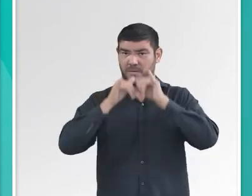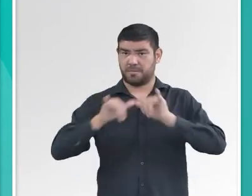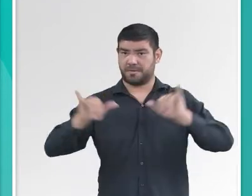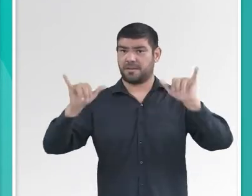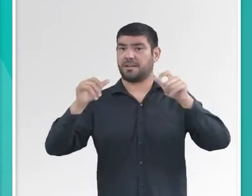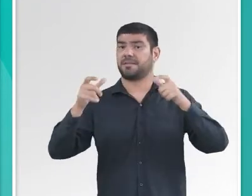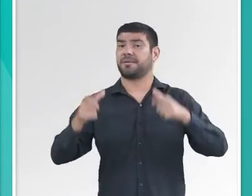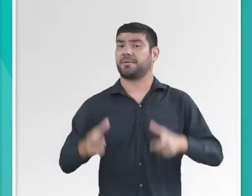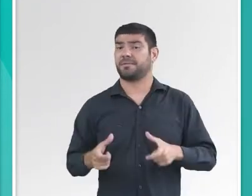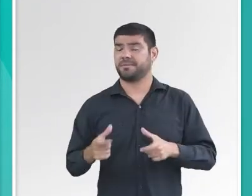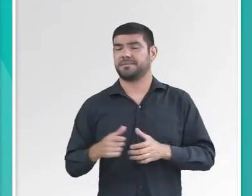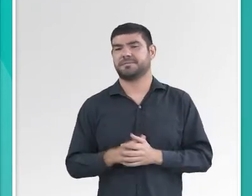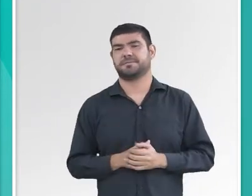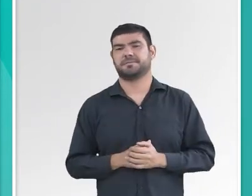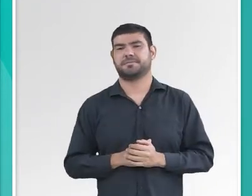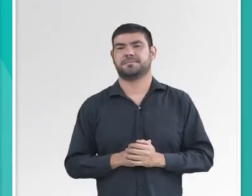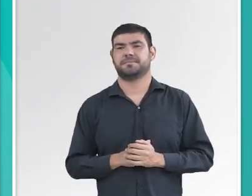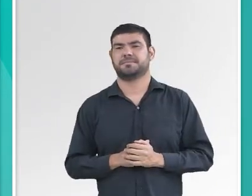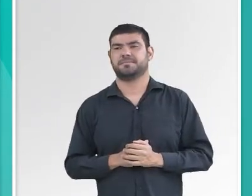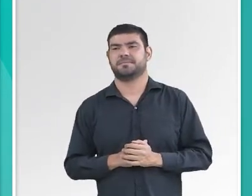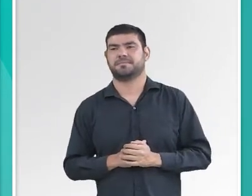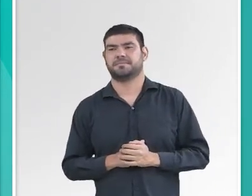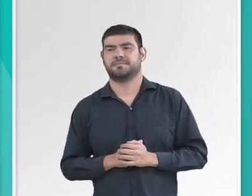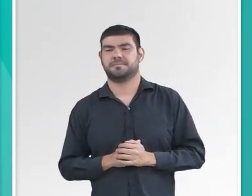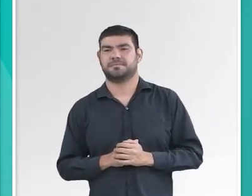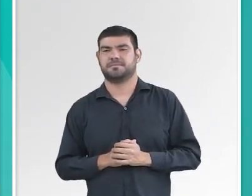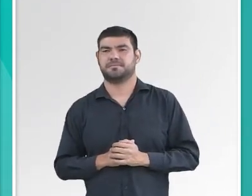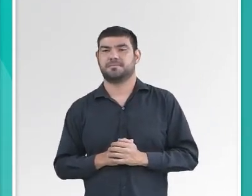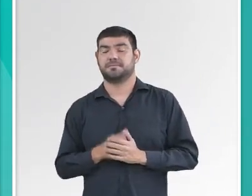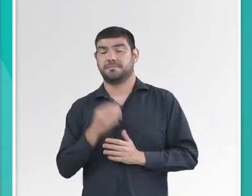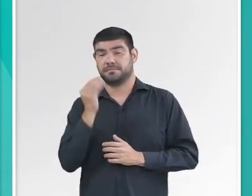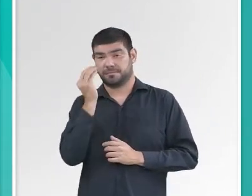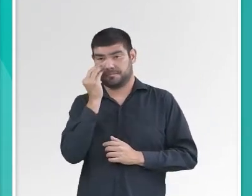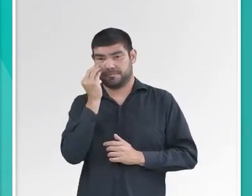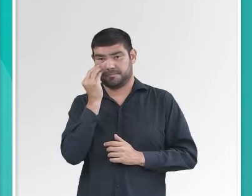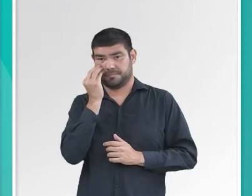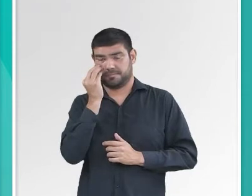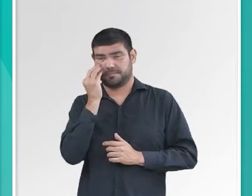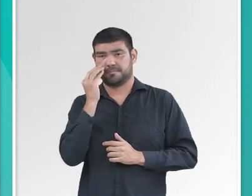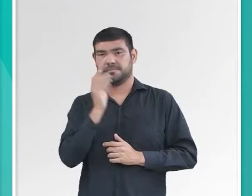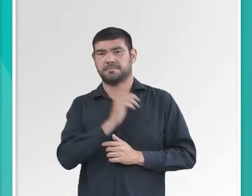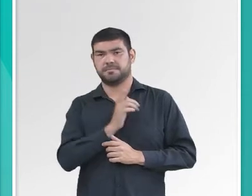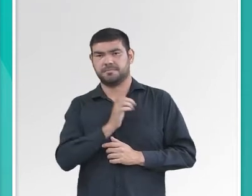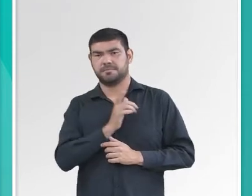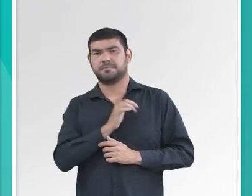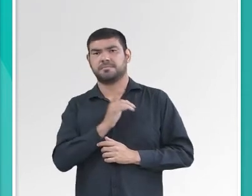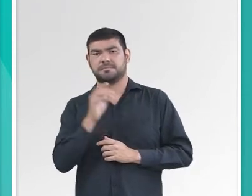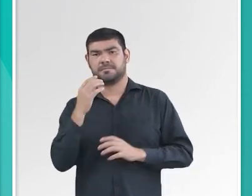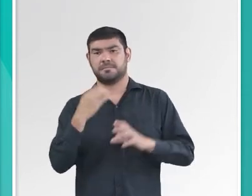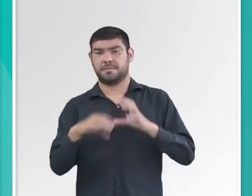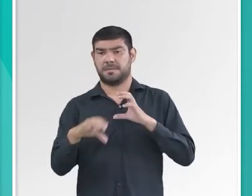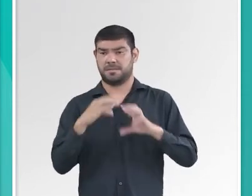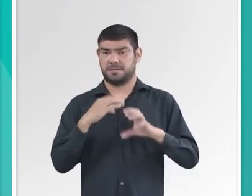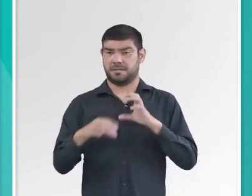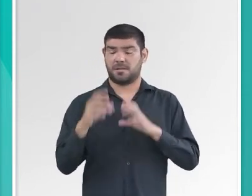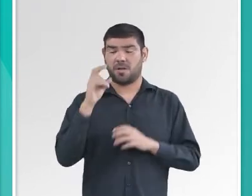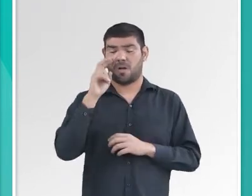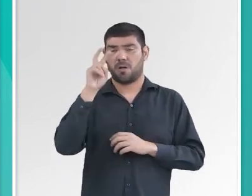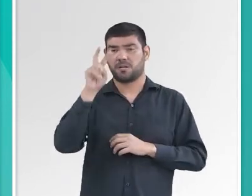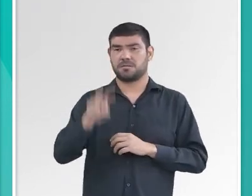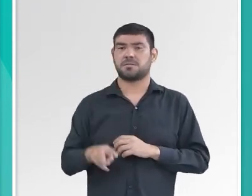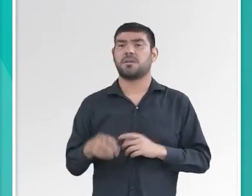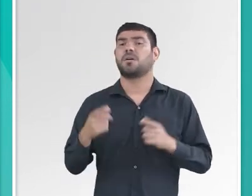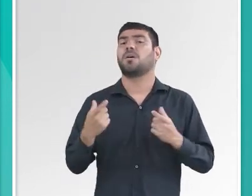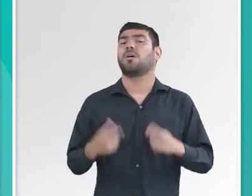Onde costuma se publicar resenhas? Então observem aqui, gente, que nós vamos ter veículos de comunicação. Olha só, onde é que ela vai